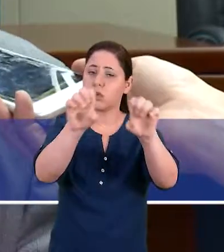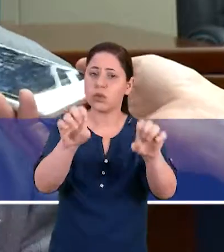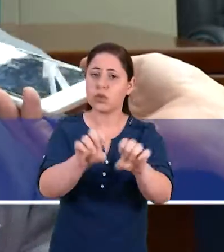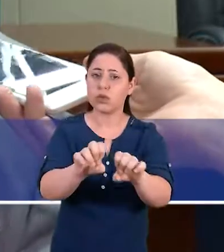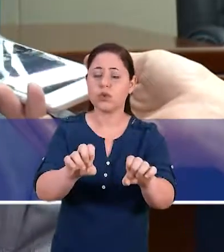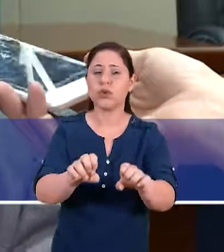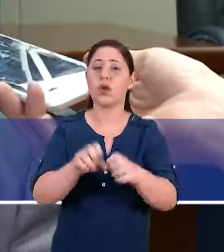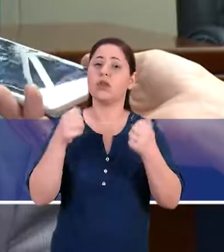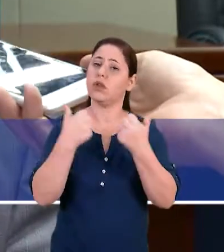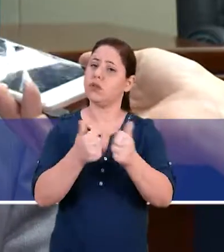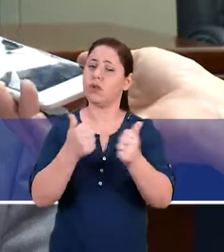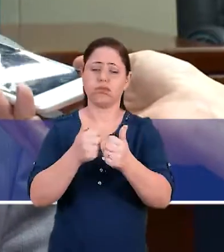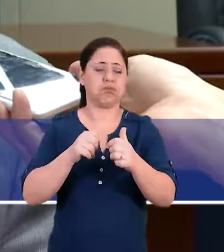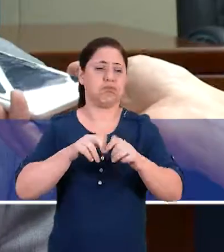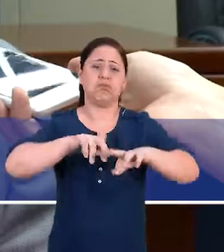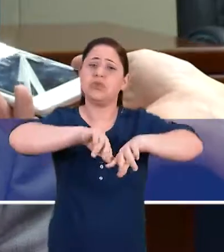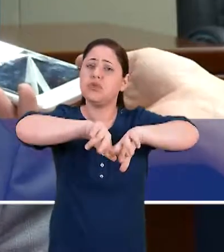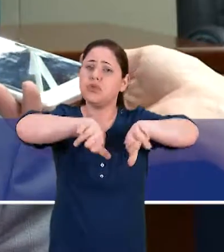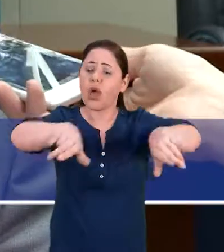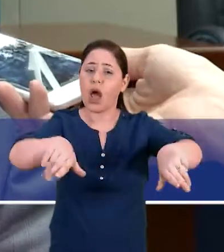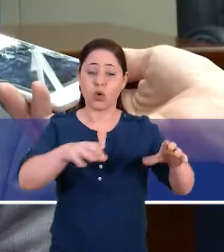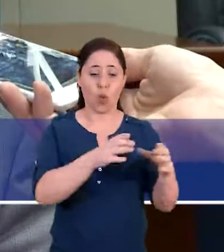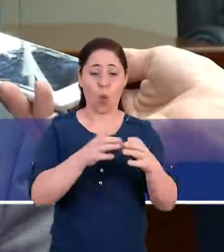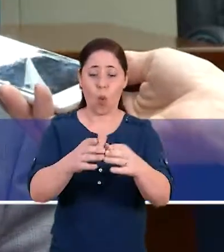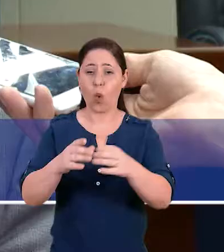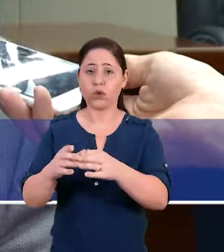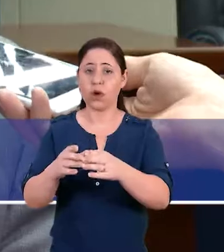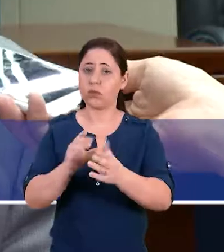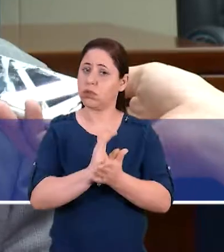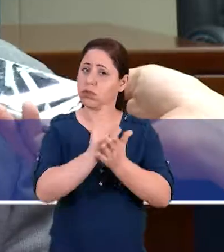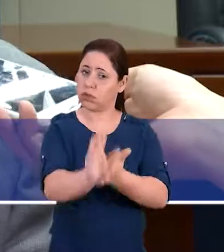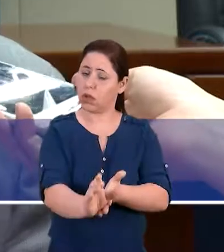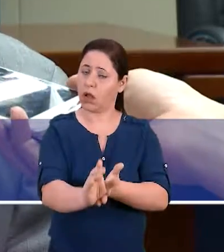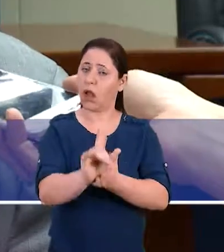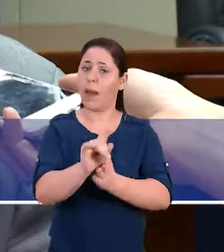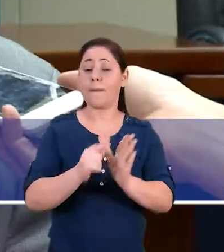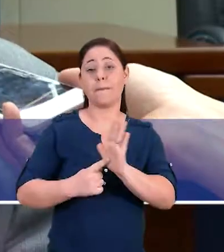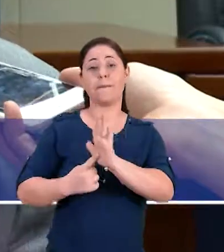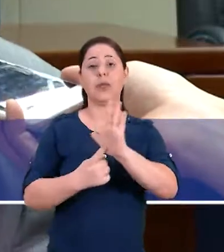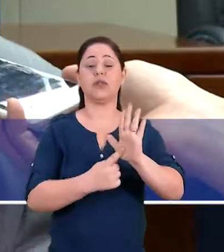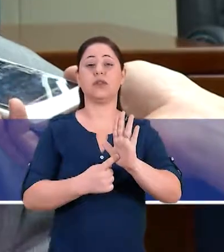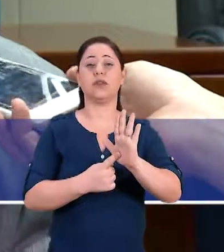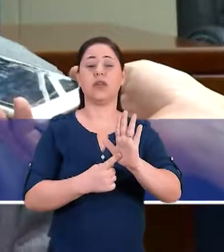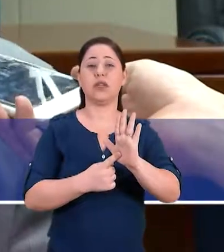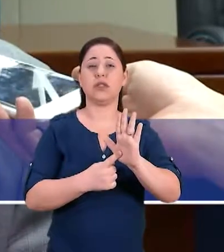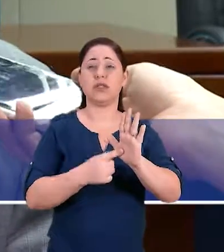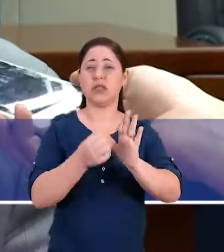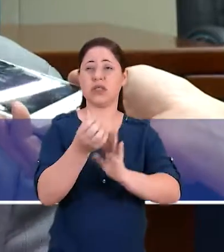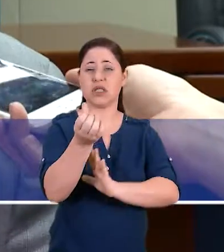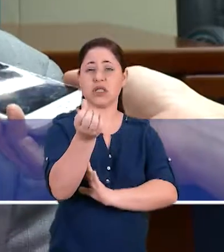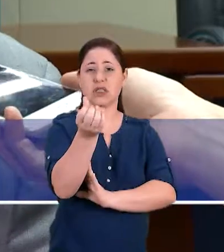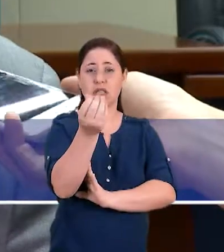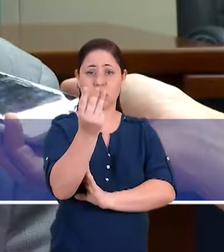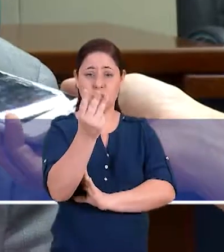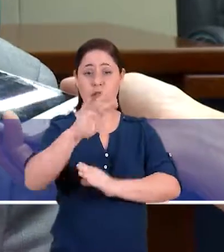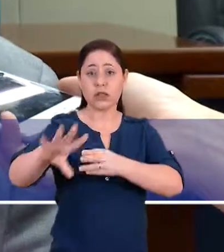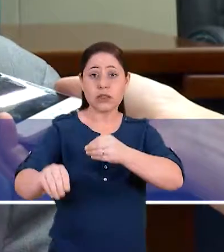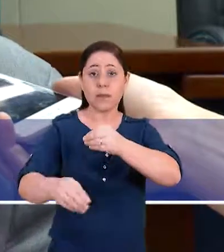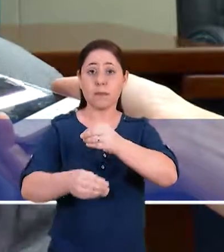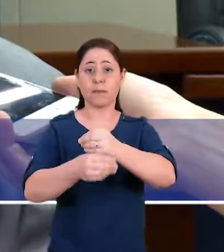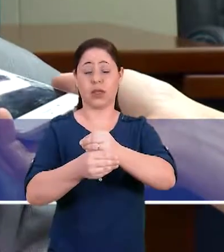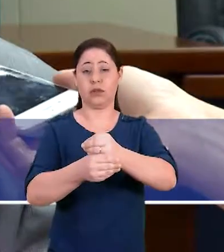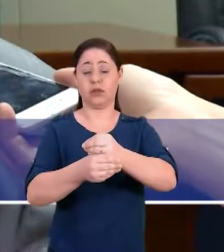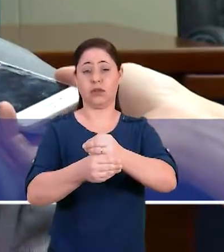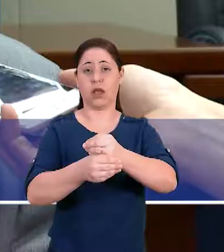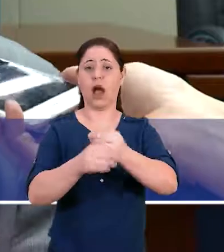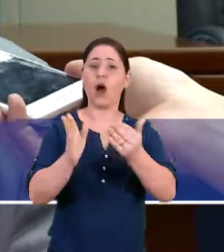educação, infraestrutura, transporte, enfim, em todas as áreas. Foram apresentadas